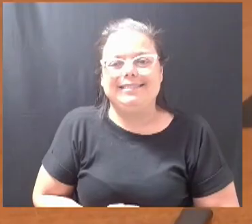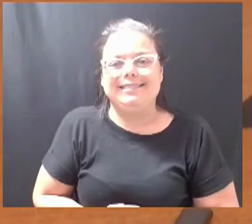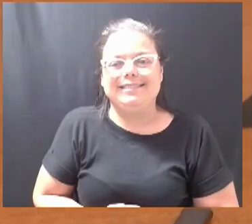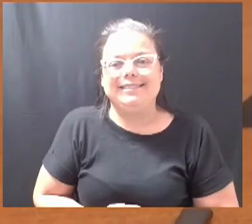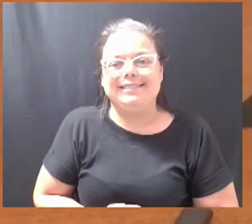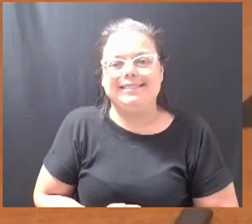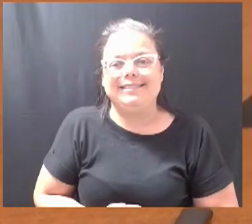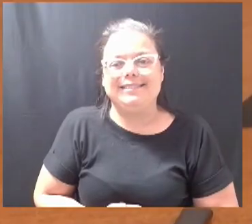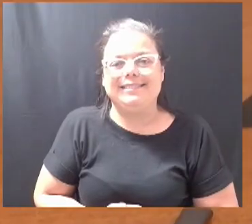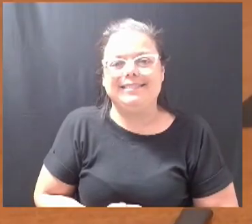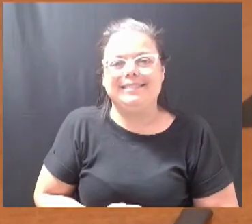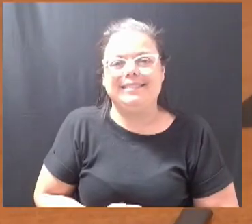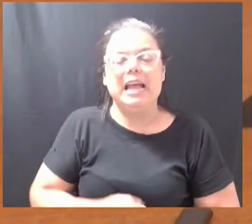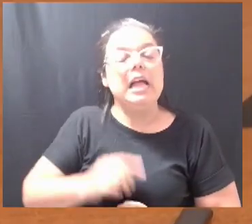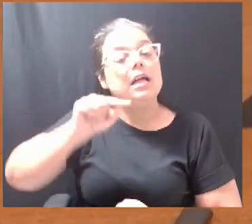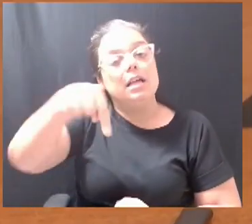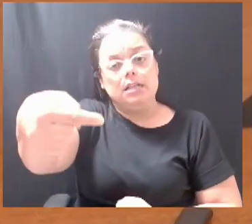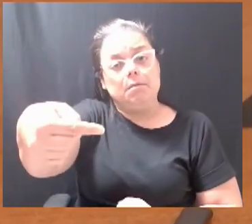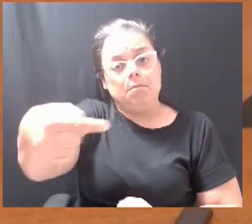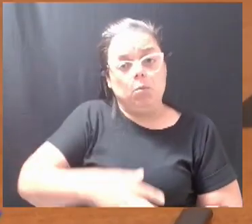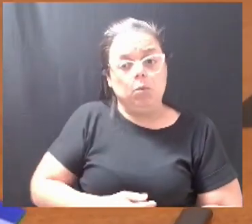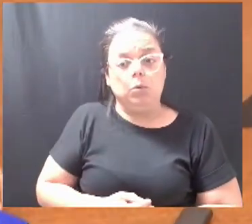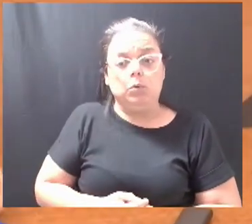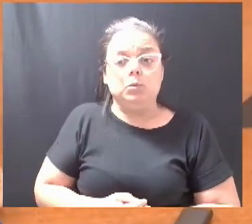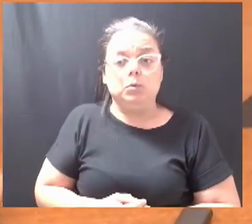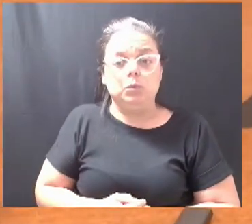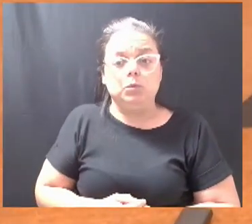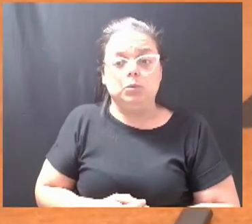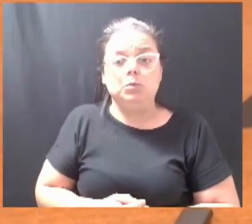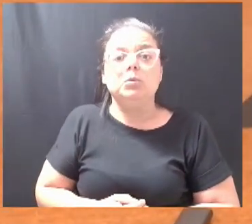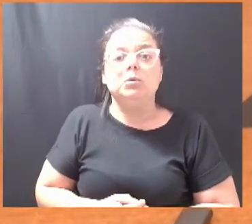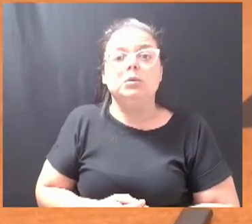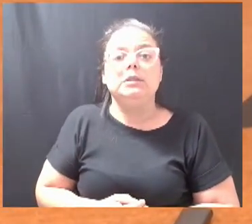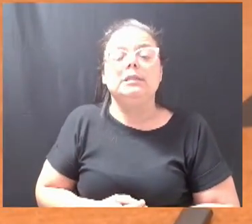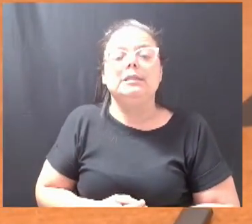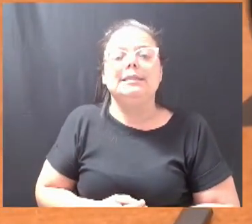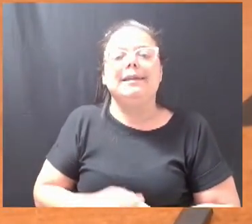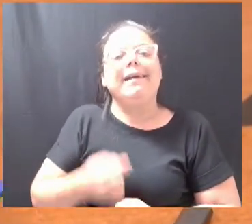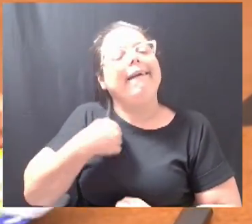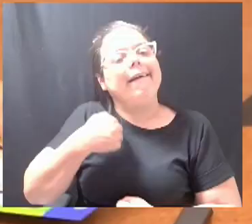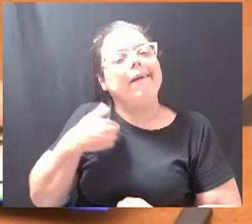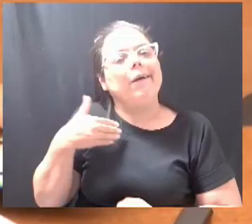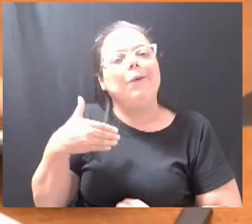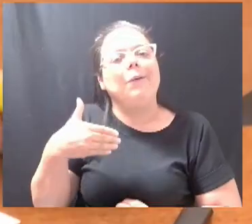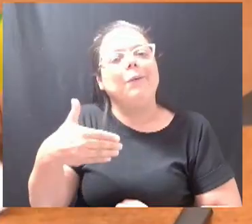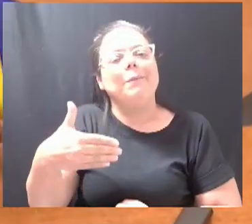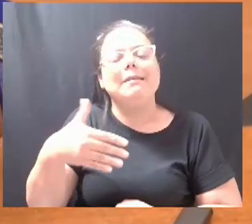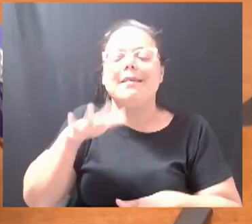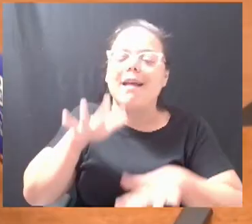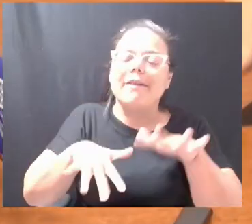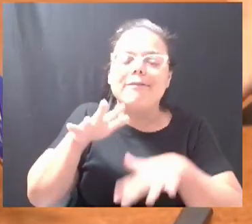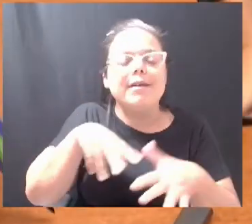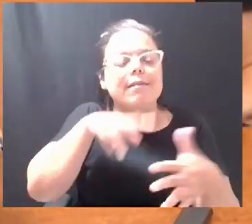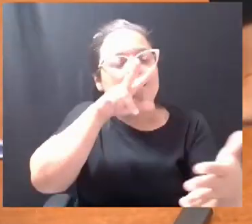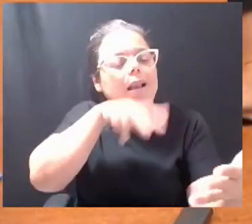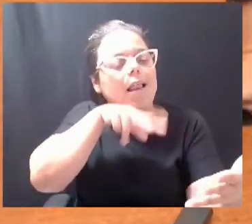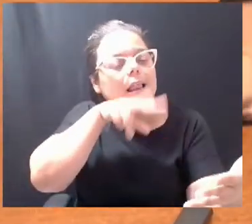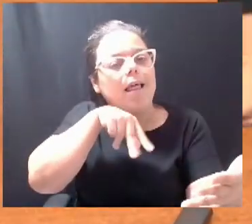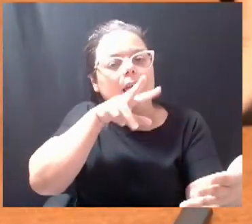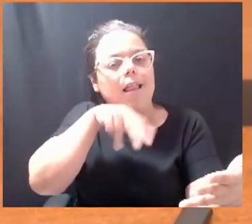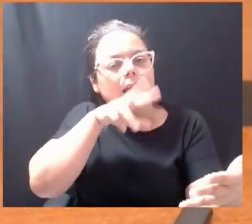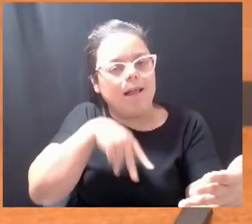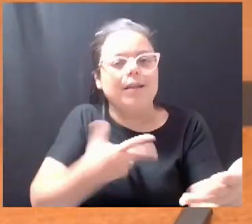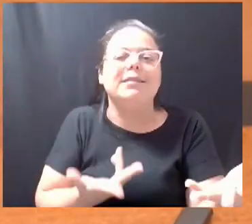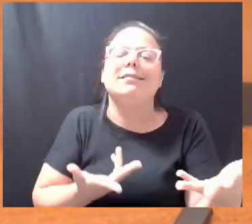depois que esse projeto de lei chegou para mim, aí eu comecei, de vez em quando, a olhar, né, algumas coisas, né? Apesar de